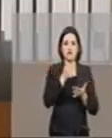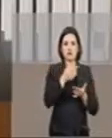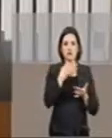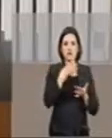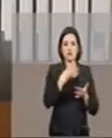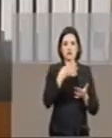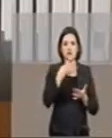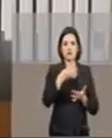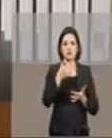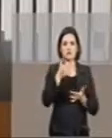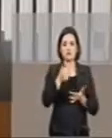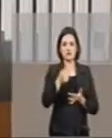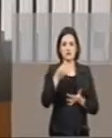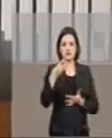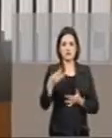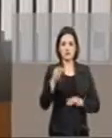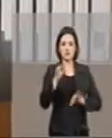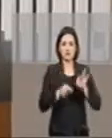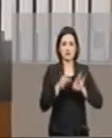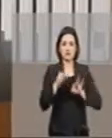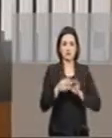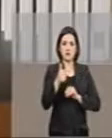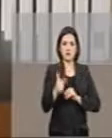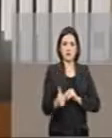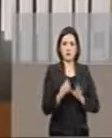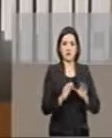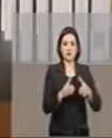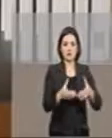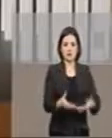24.473, julgado na segunda turma, voto esse que prevaleceu,